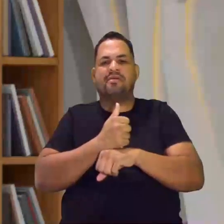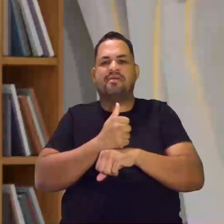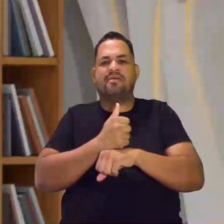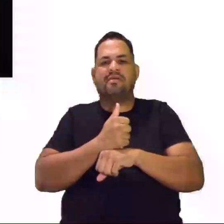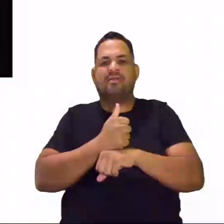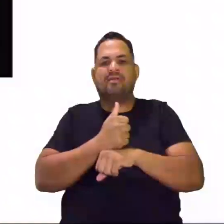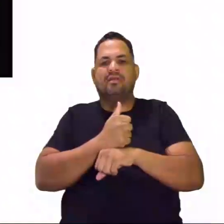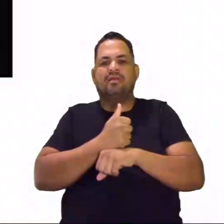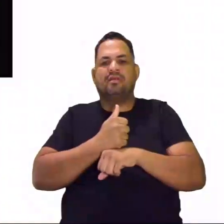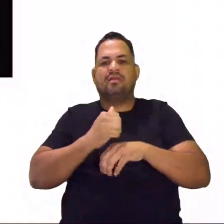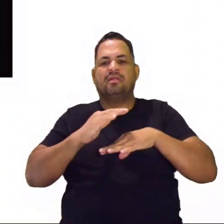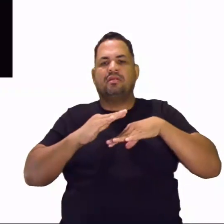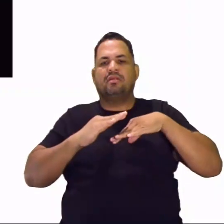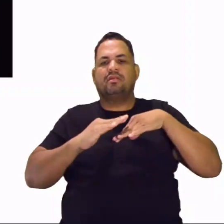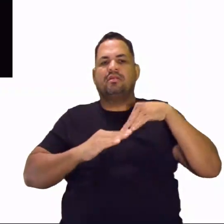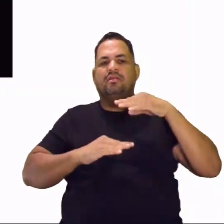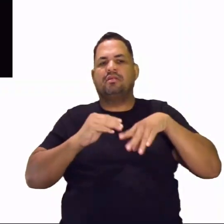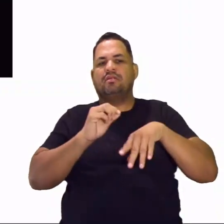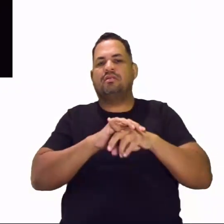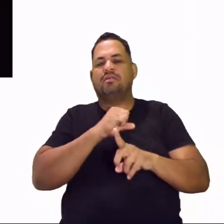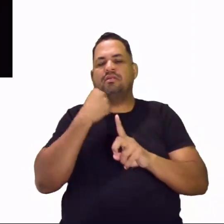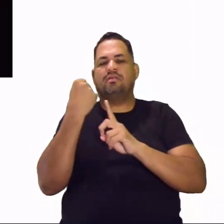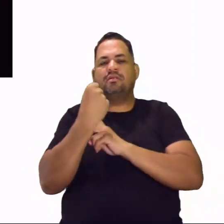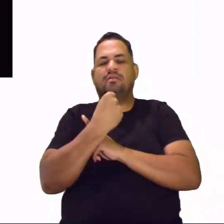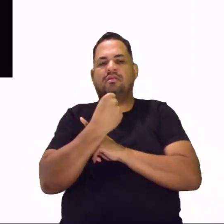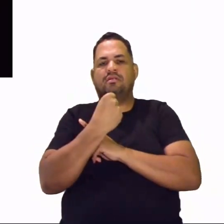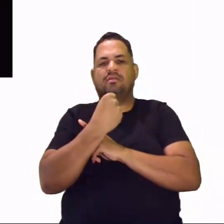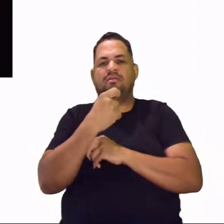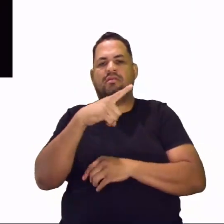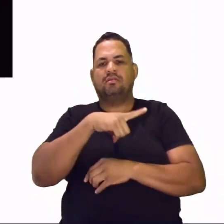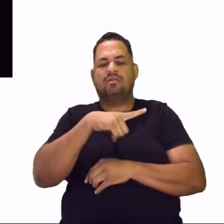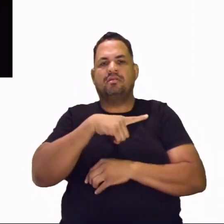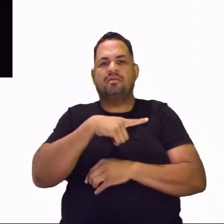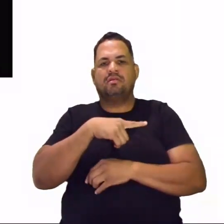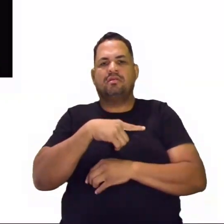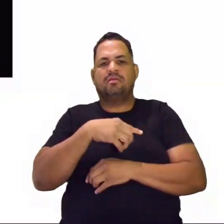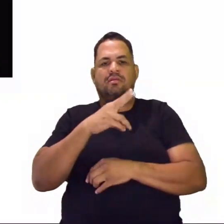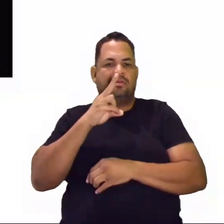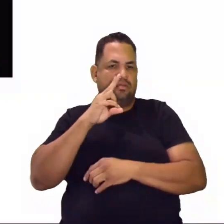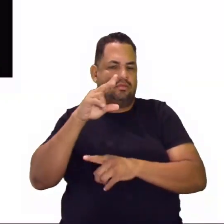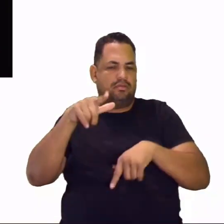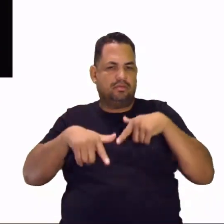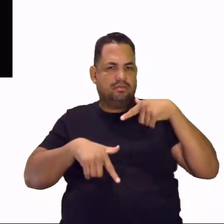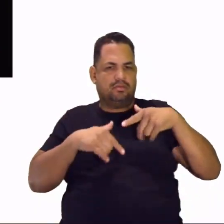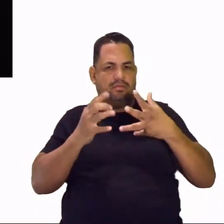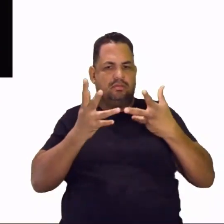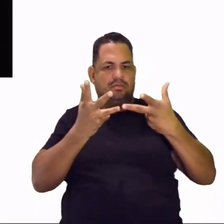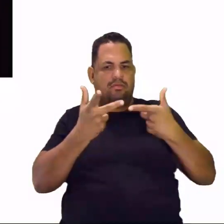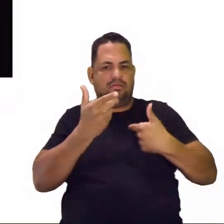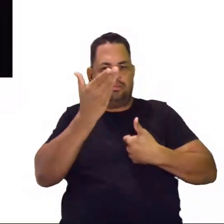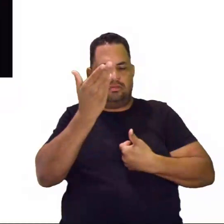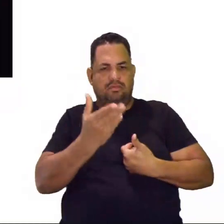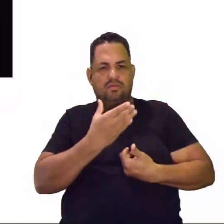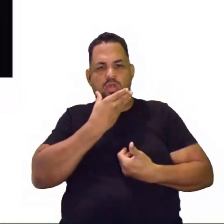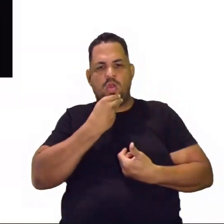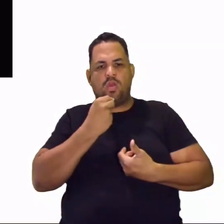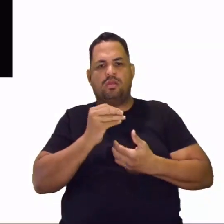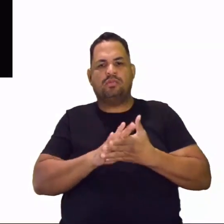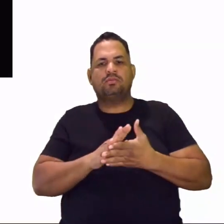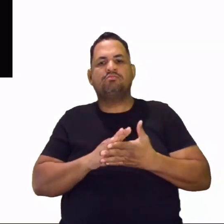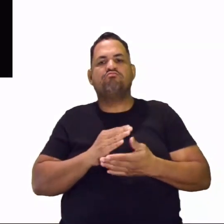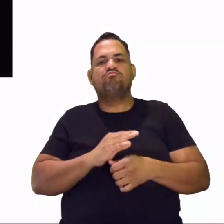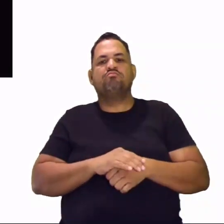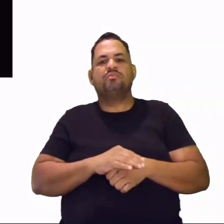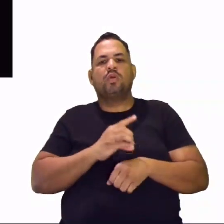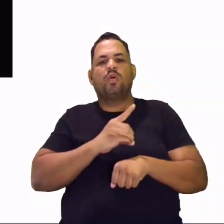Florestan, ele é um sociólogo que ele tem um trabalho maravilhoso. Ele fez a tese de doutorado